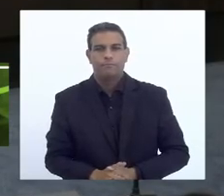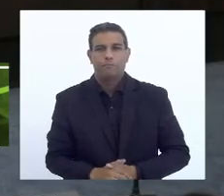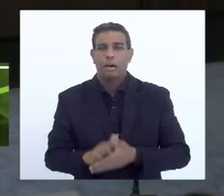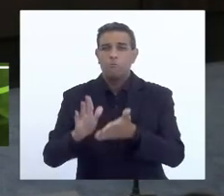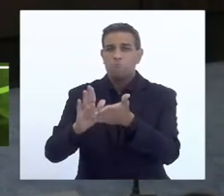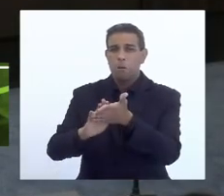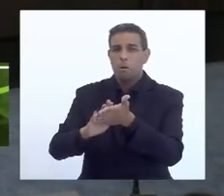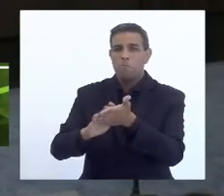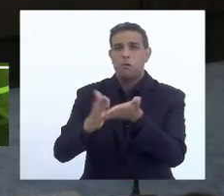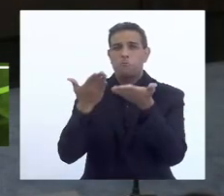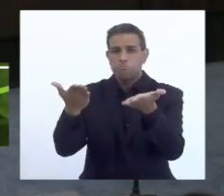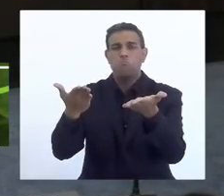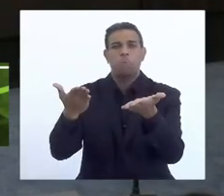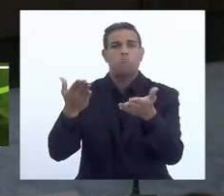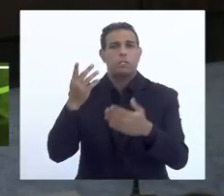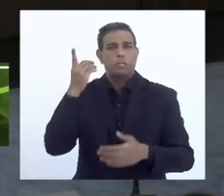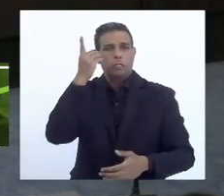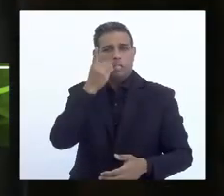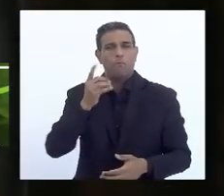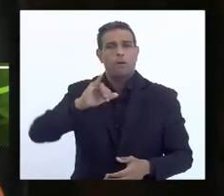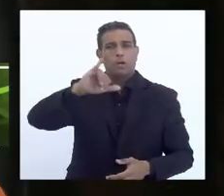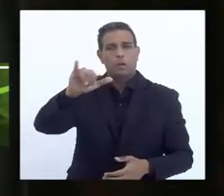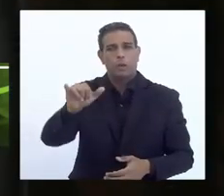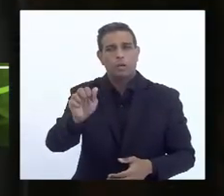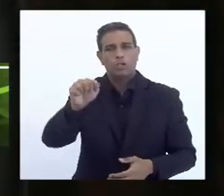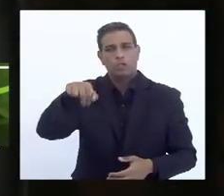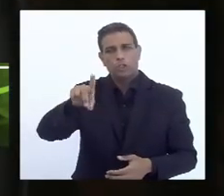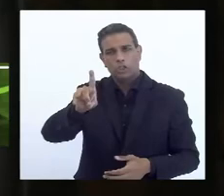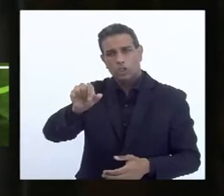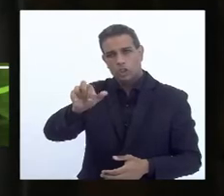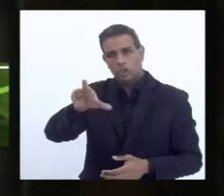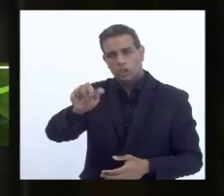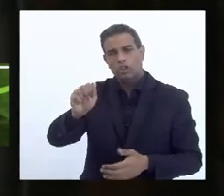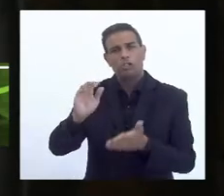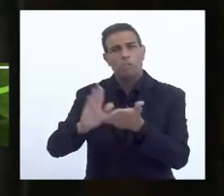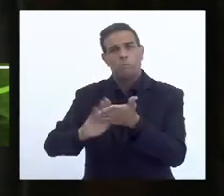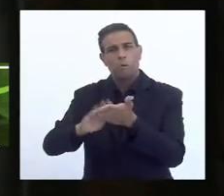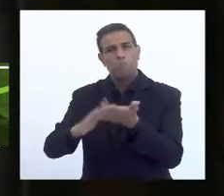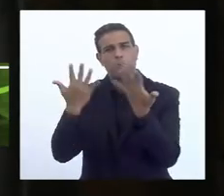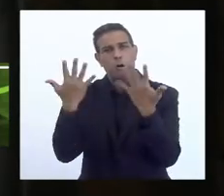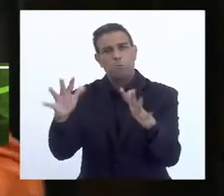Parabéns, Jandira. Obrigado pela fala também.